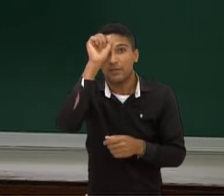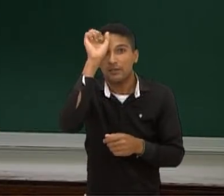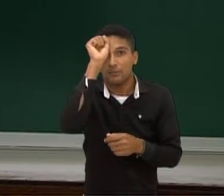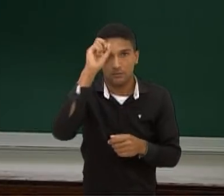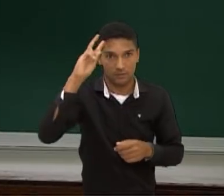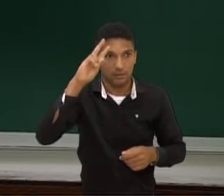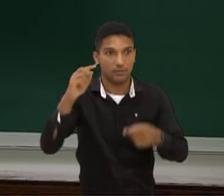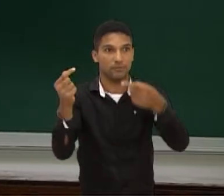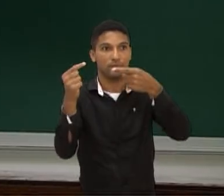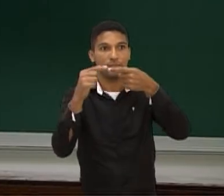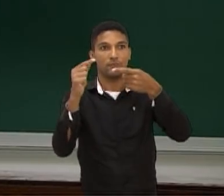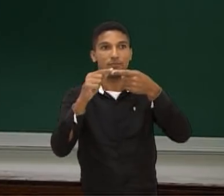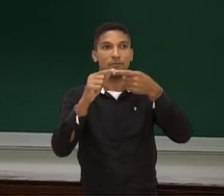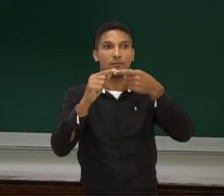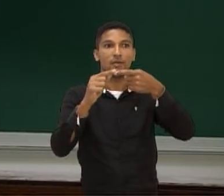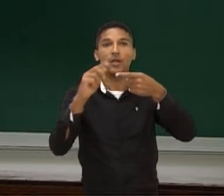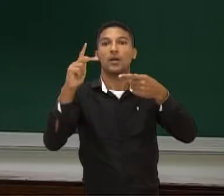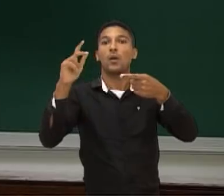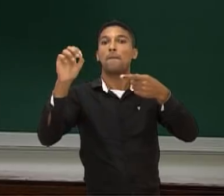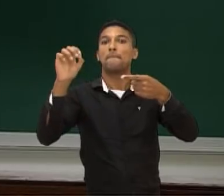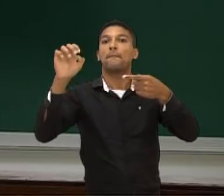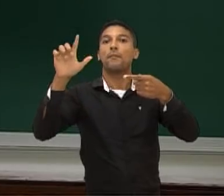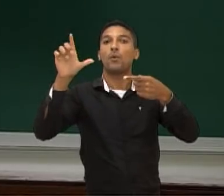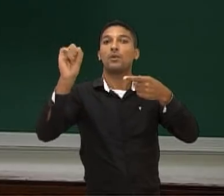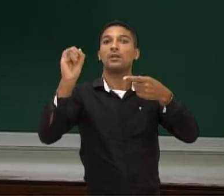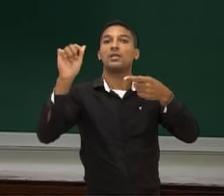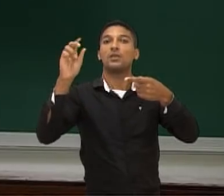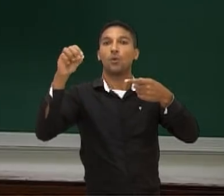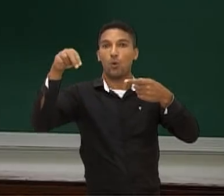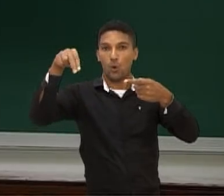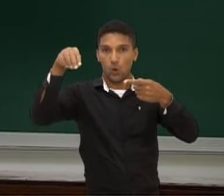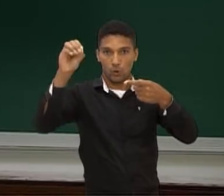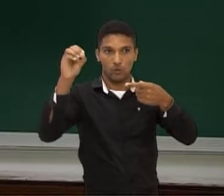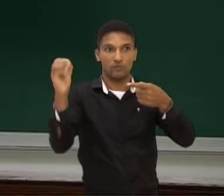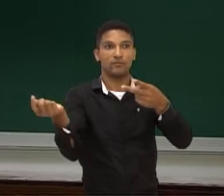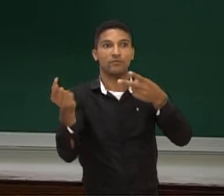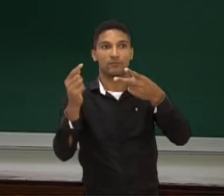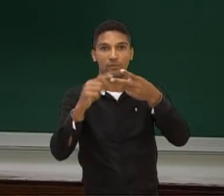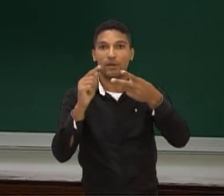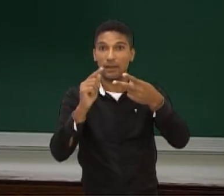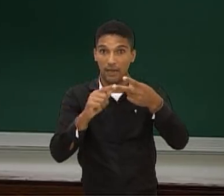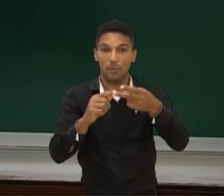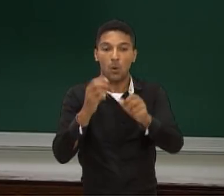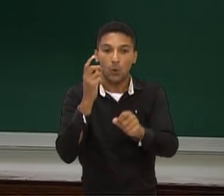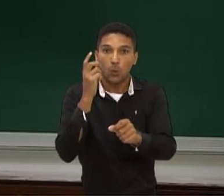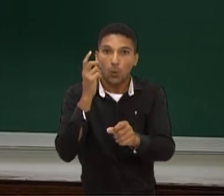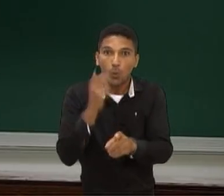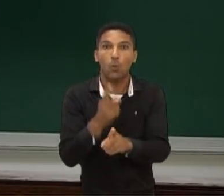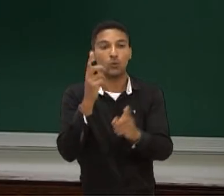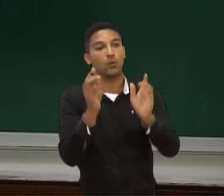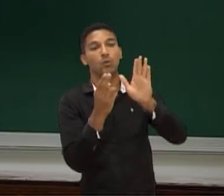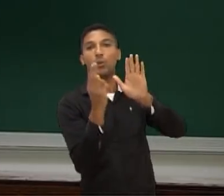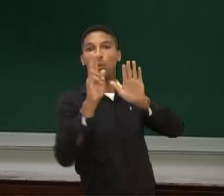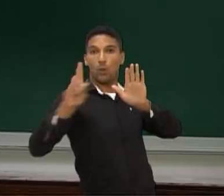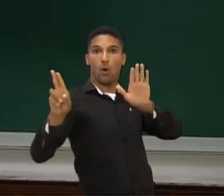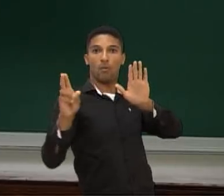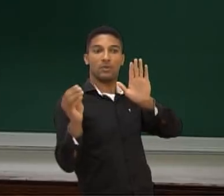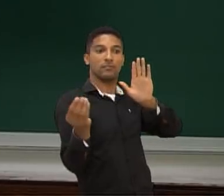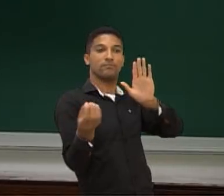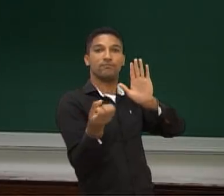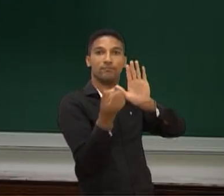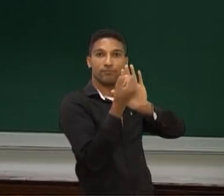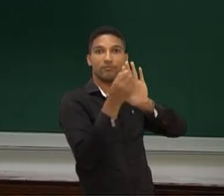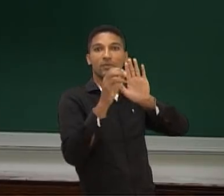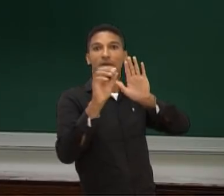até aqui? Então, nós falamos sobre polígono, identificação, construção e classificação. Nós falamos sobre isso na aula anterior, não é verdade?